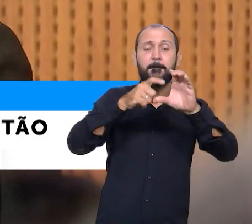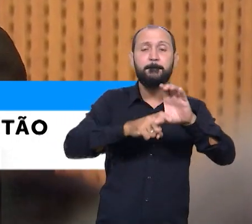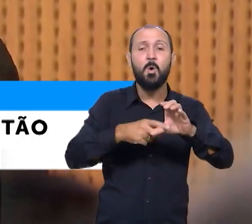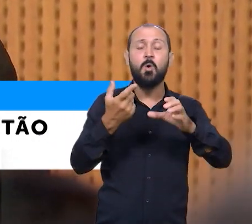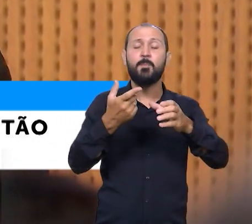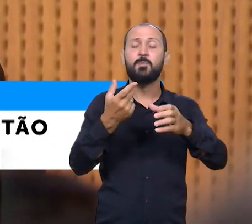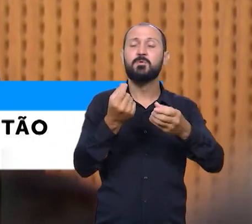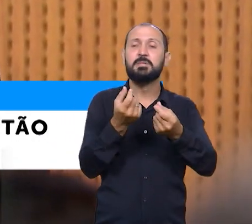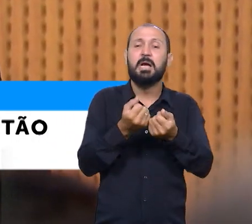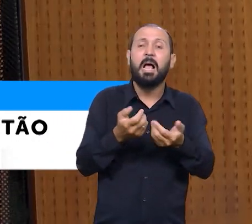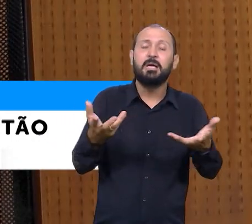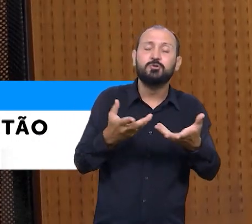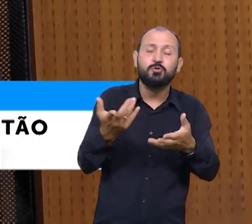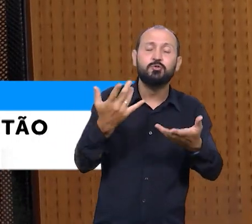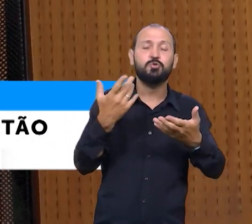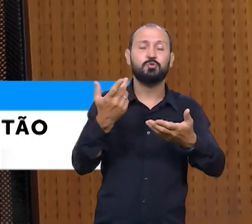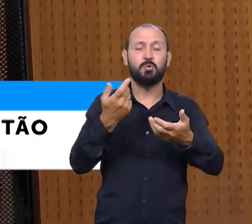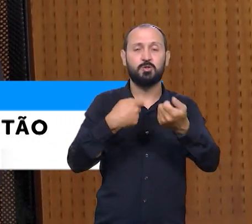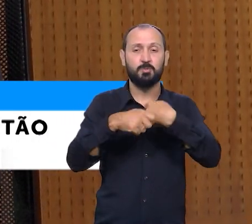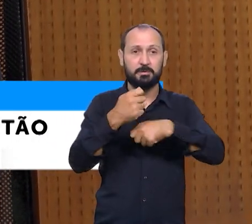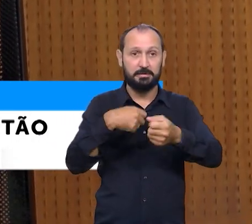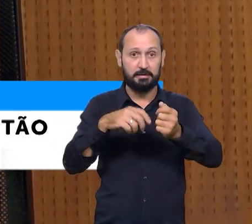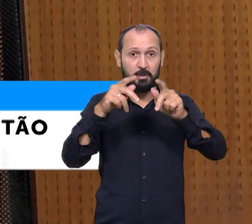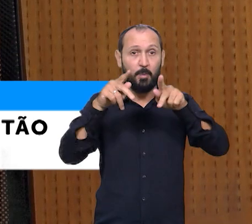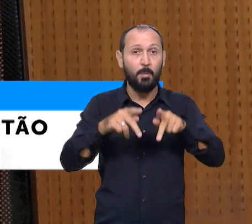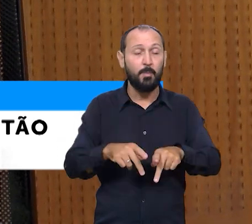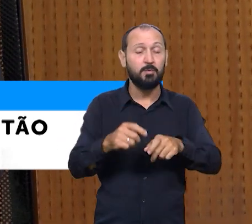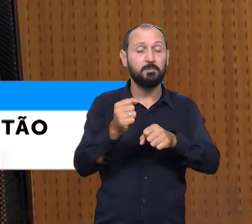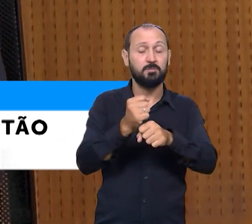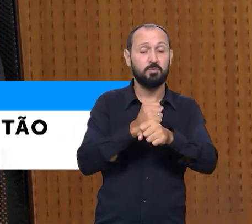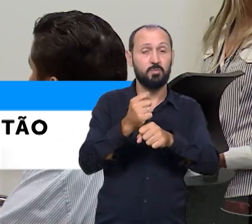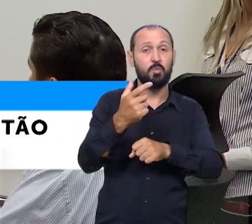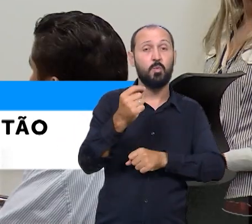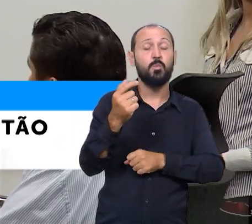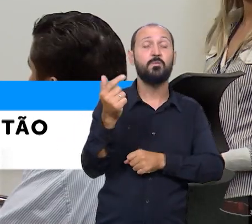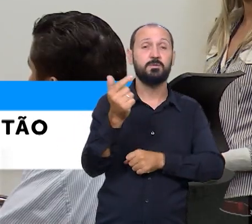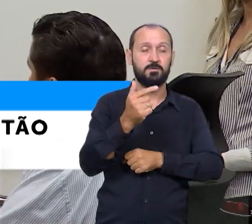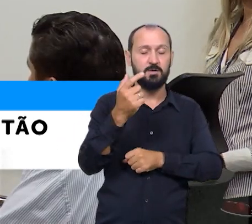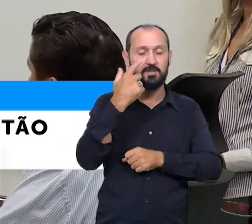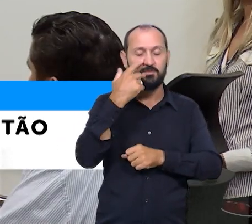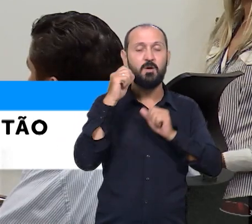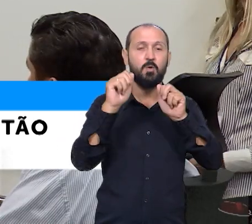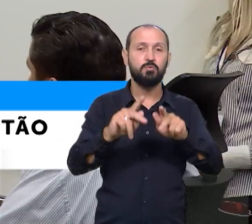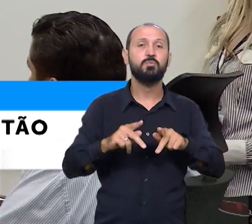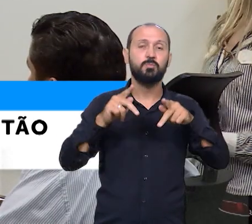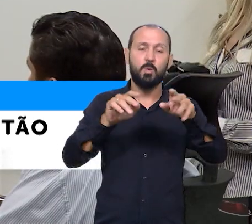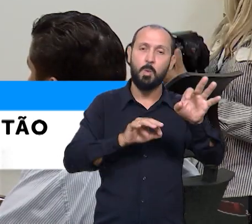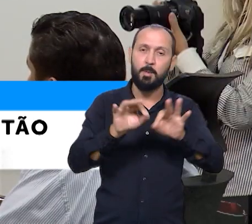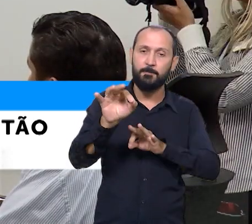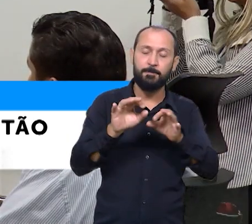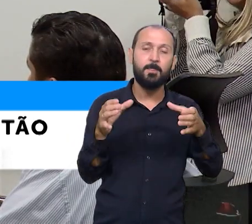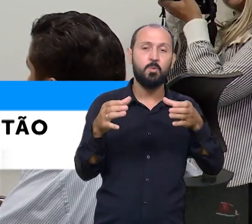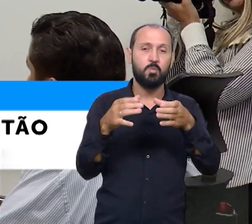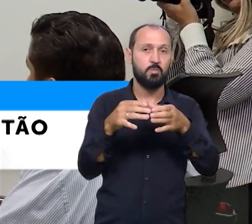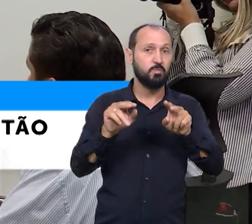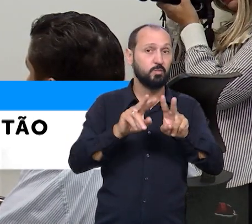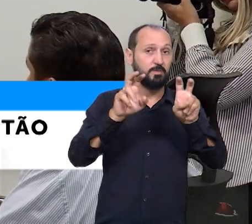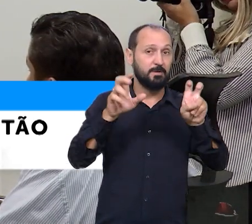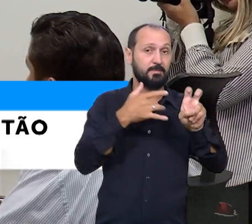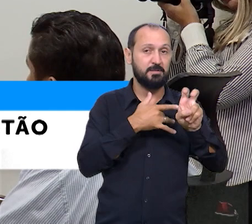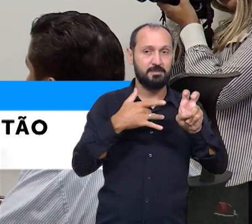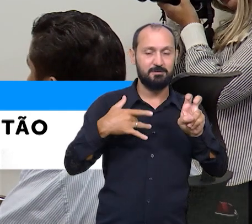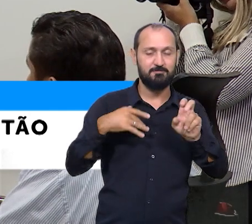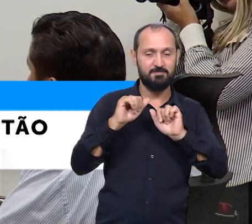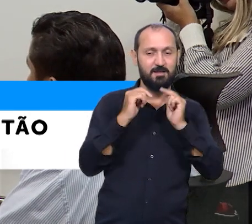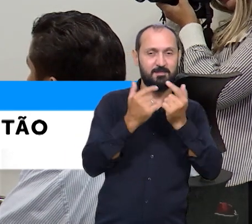relativos à administração da saúde pública no Estado em 2022. Esse foi o tema da audiência pública promovida pela